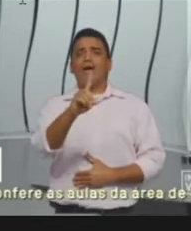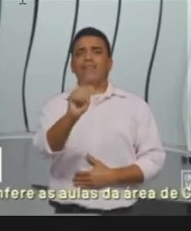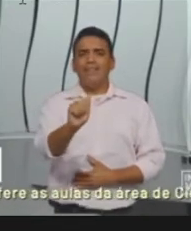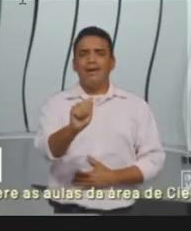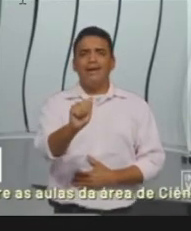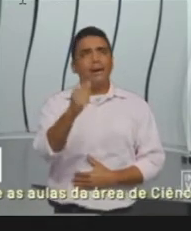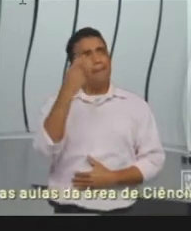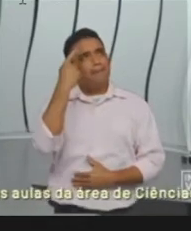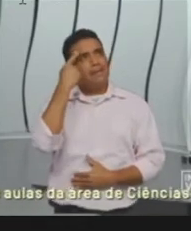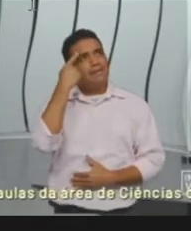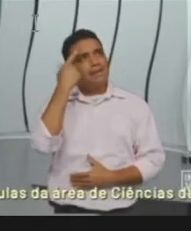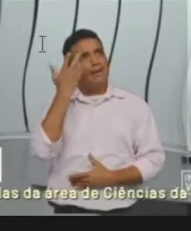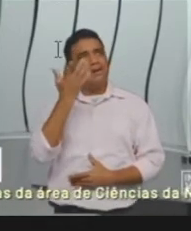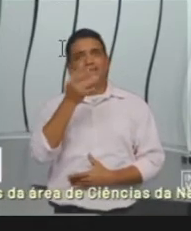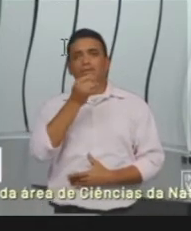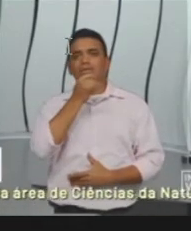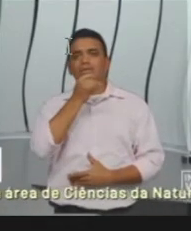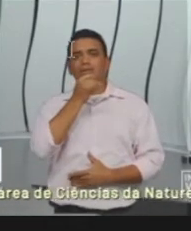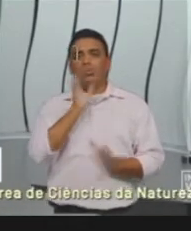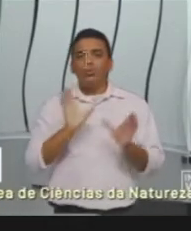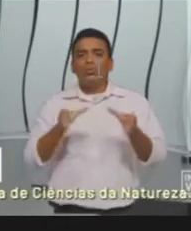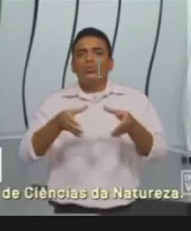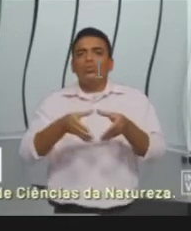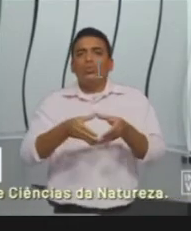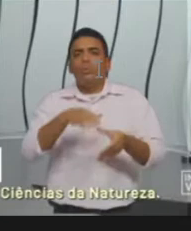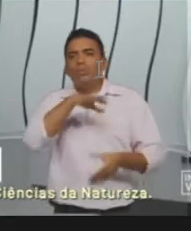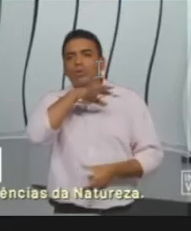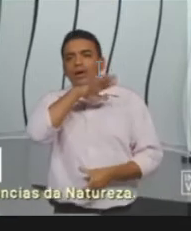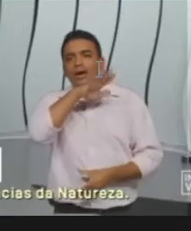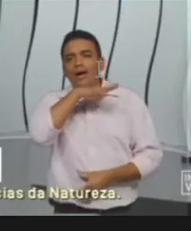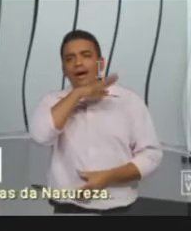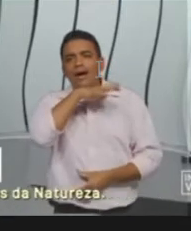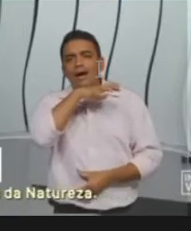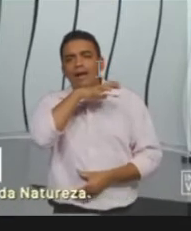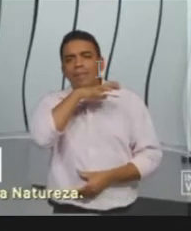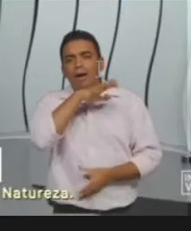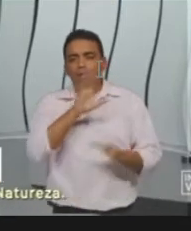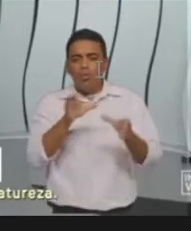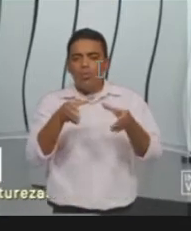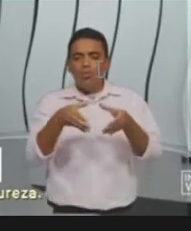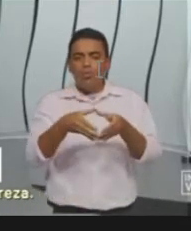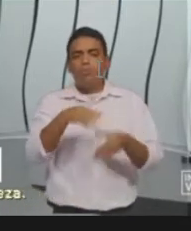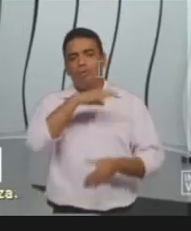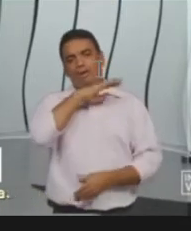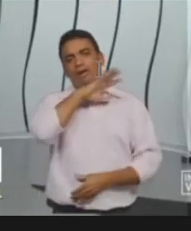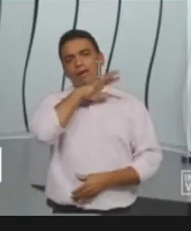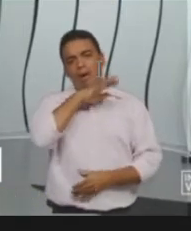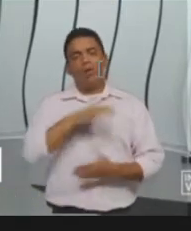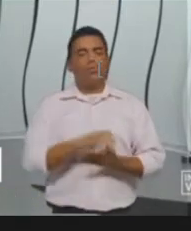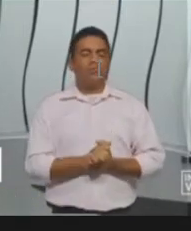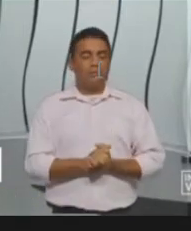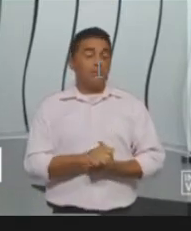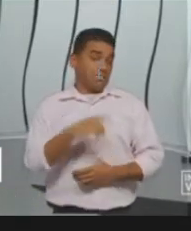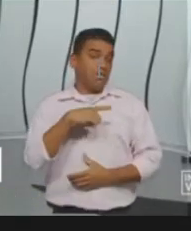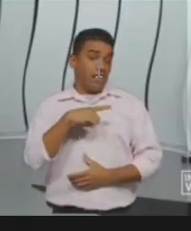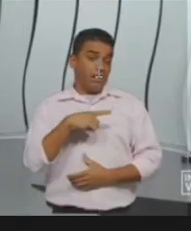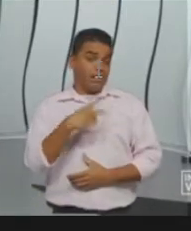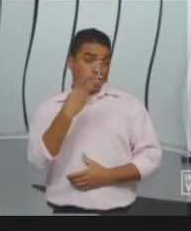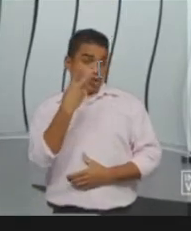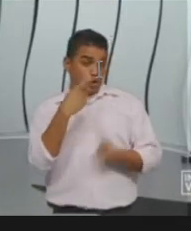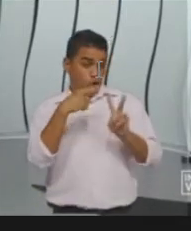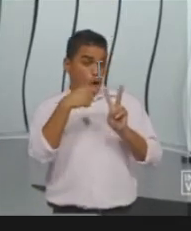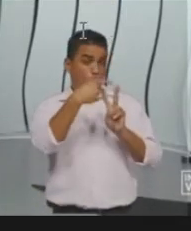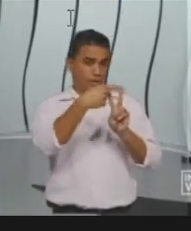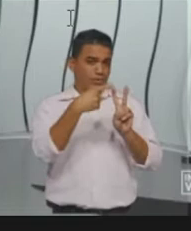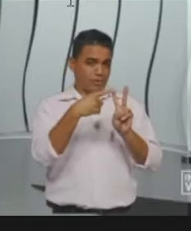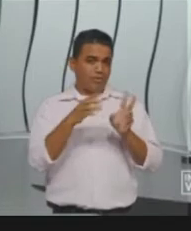organismos, e vou dar exemplo de animais. Existem dois tipos de organismos que fazem reprodução sexuada.